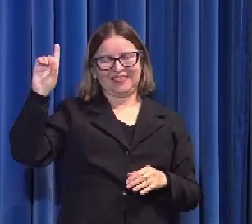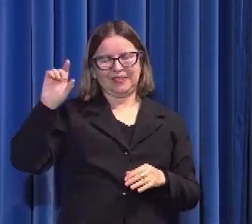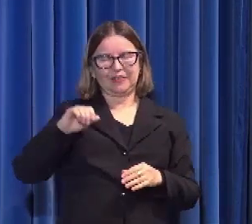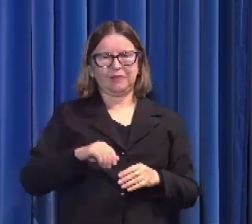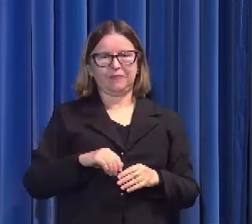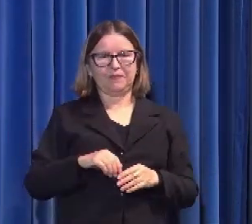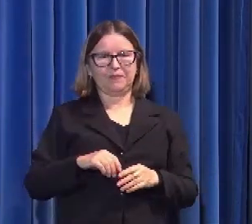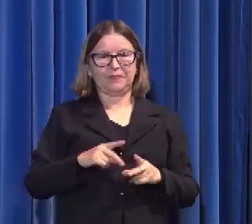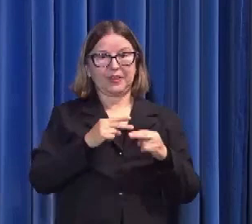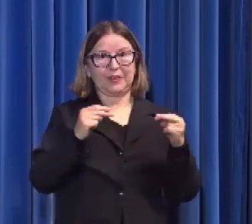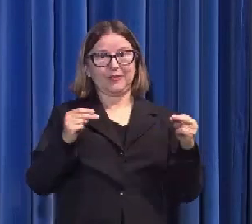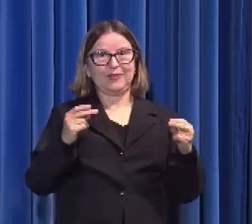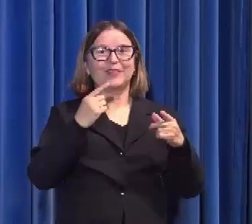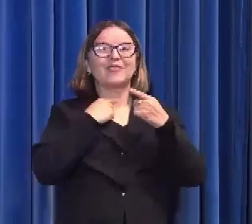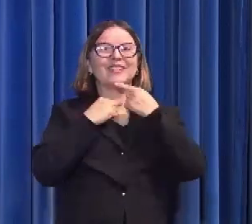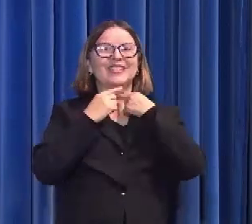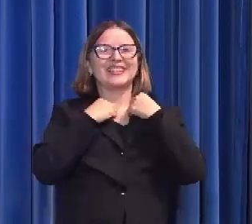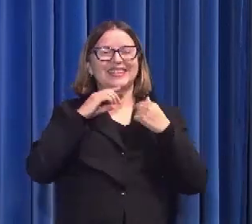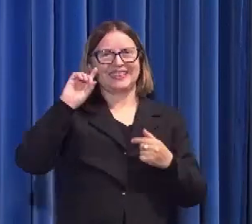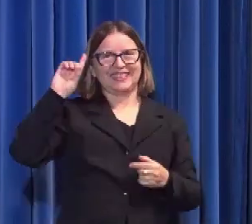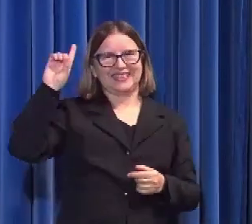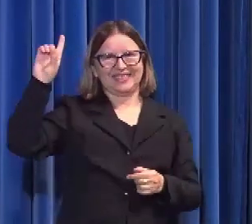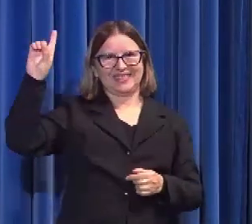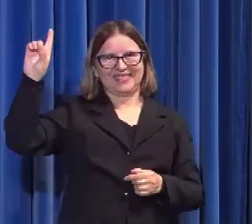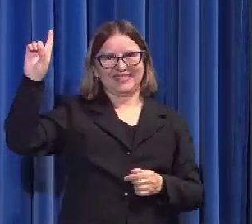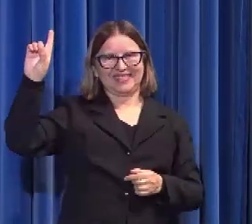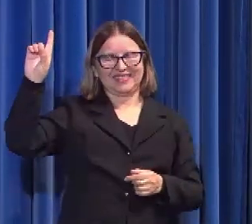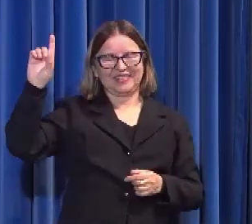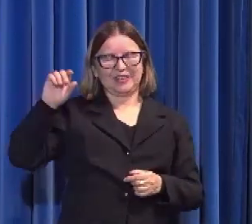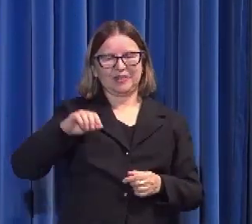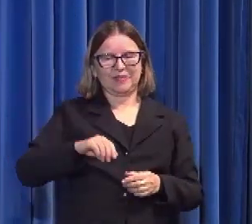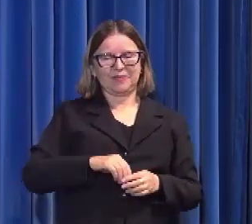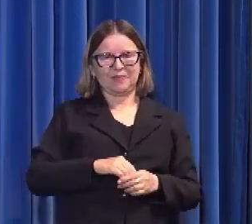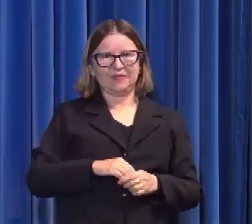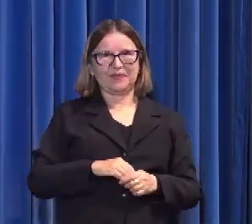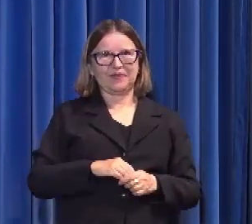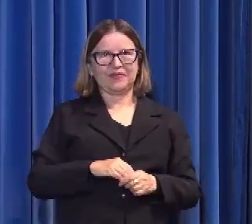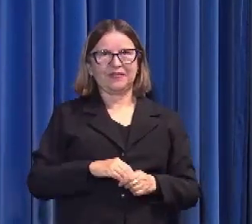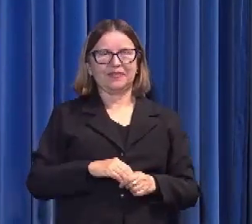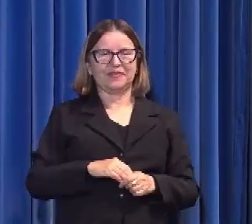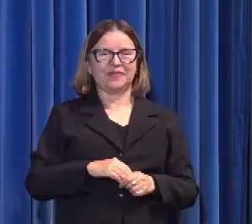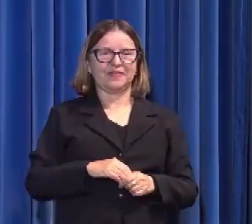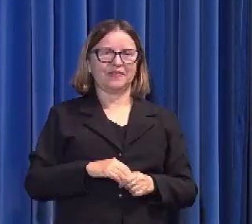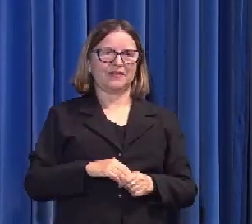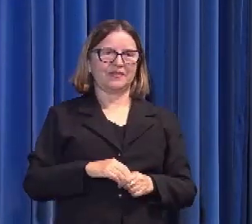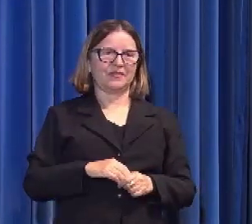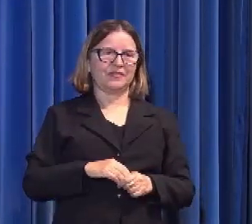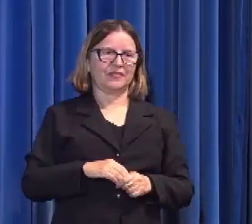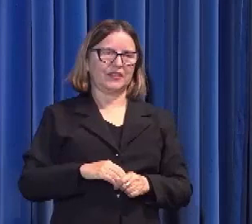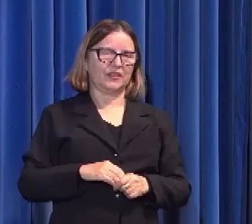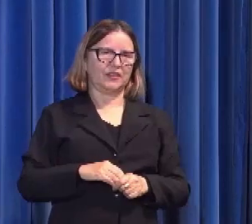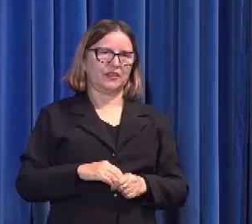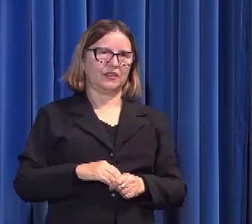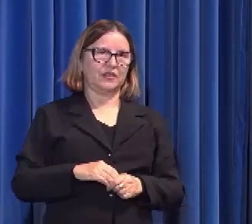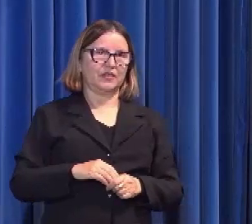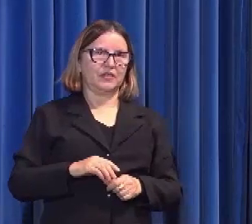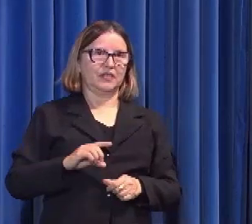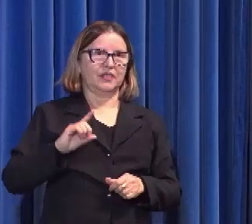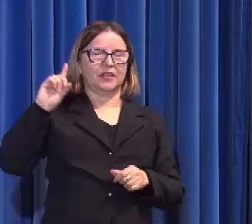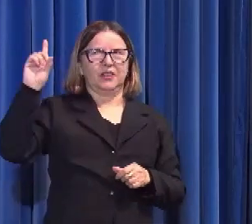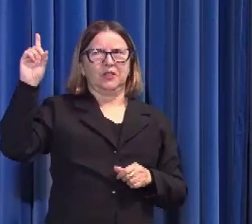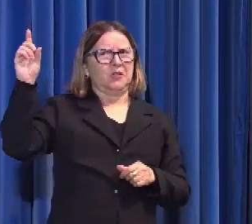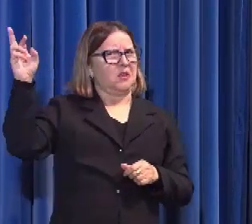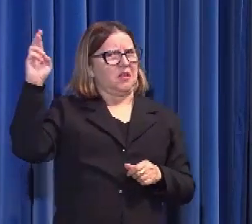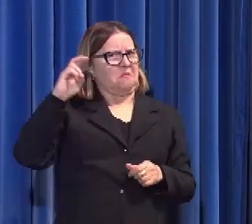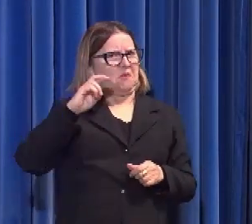O que é aquilo que é da vontade de Deus E aí a Deus não vai responder